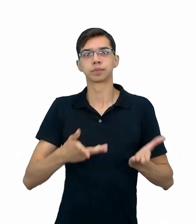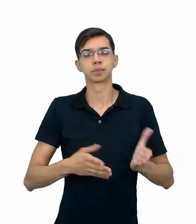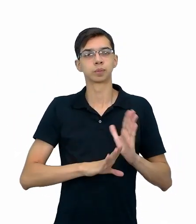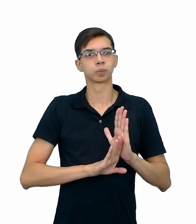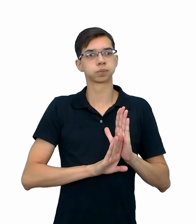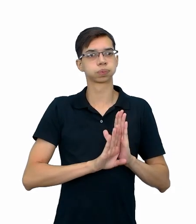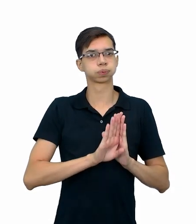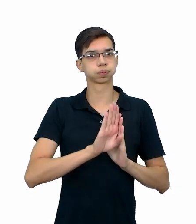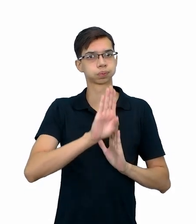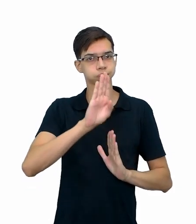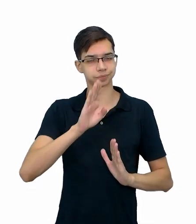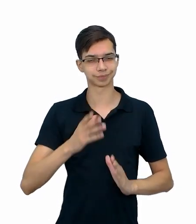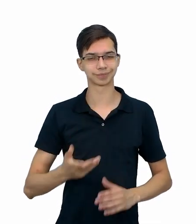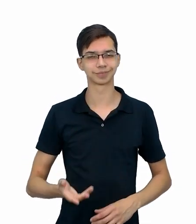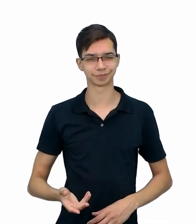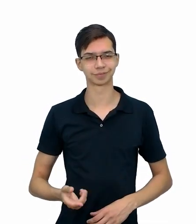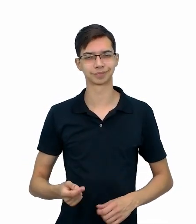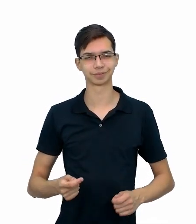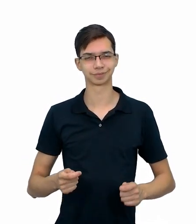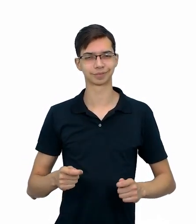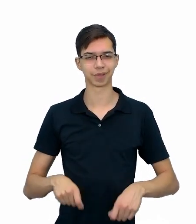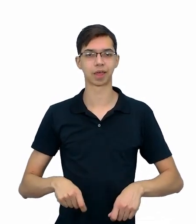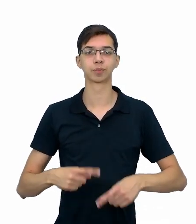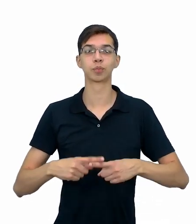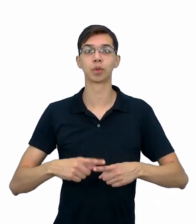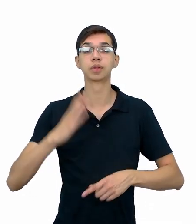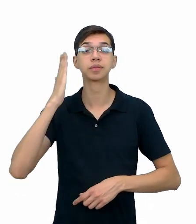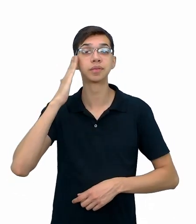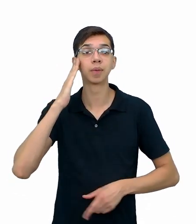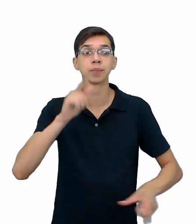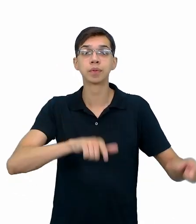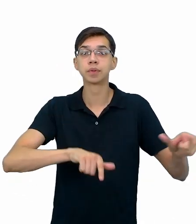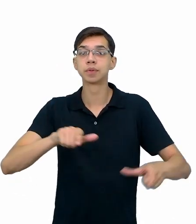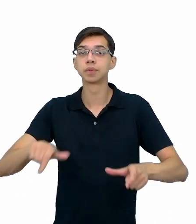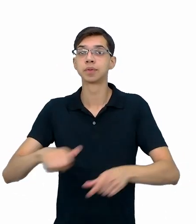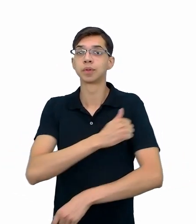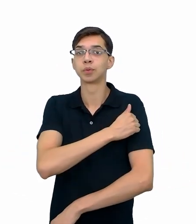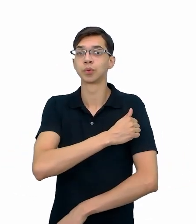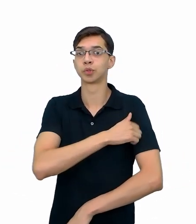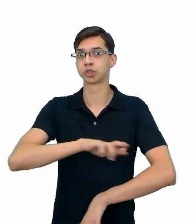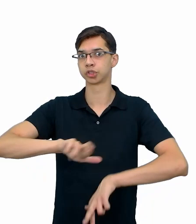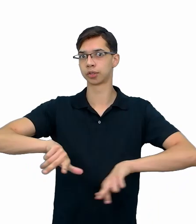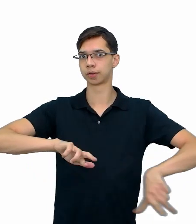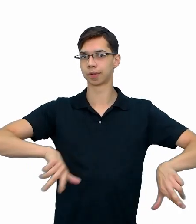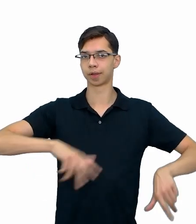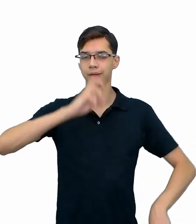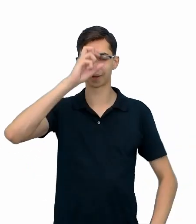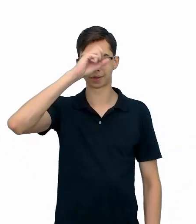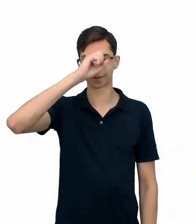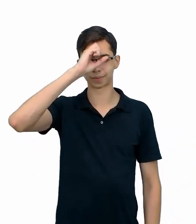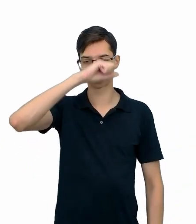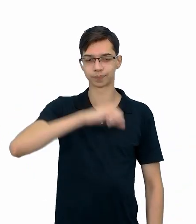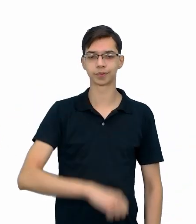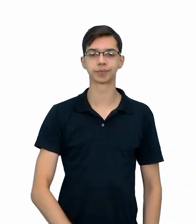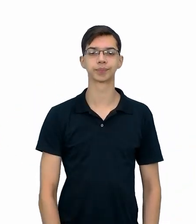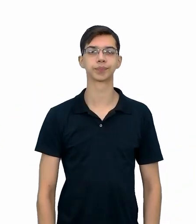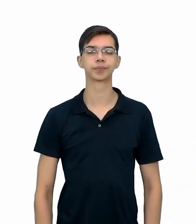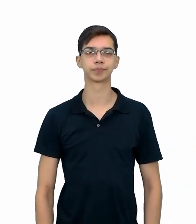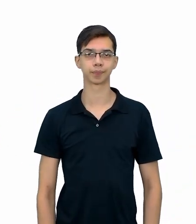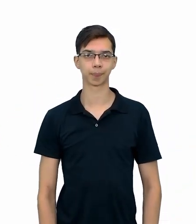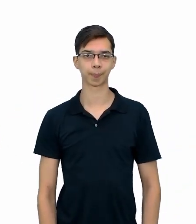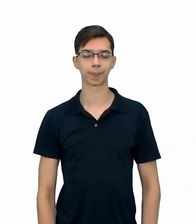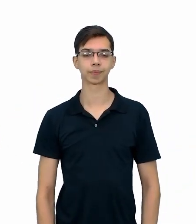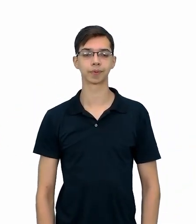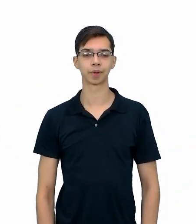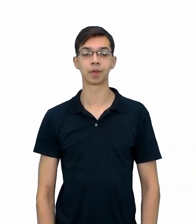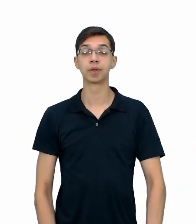maneira diferente, né, por esses níveis de dificuldades no caso, tá? A personalização do ensino requer a